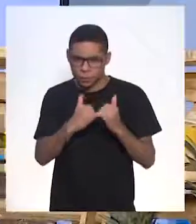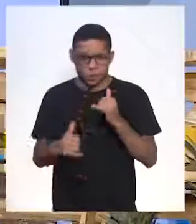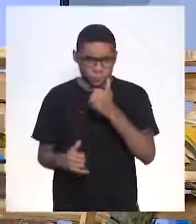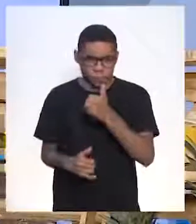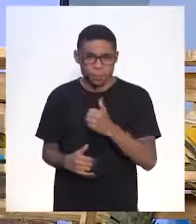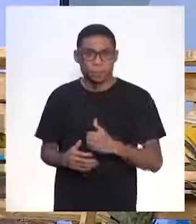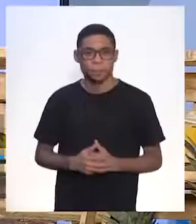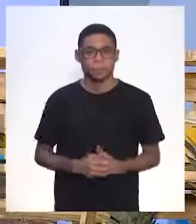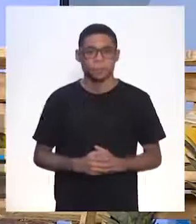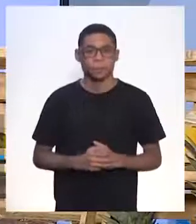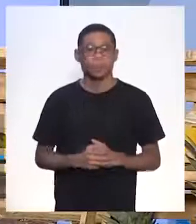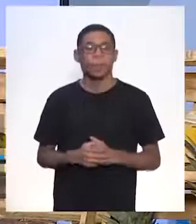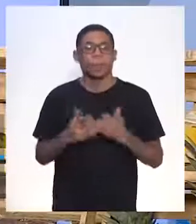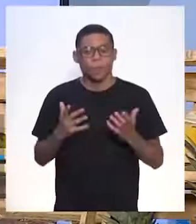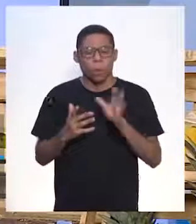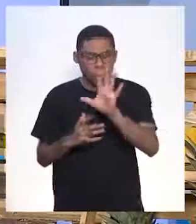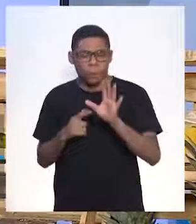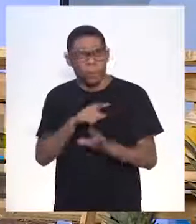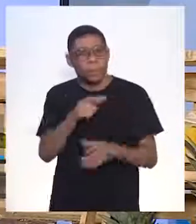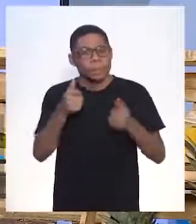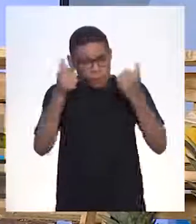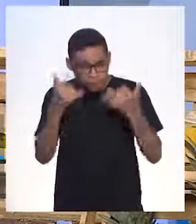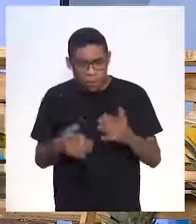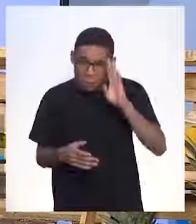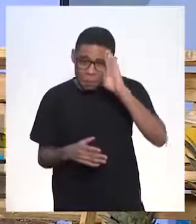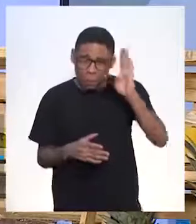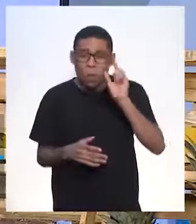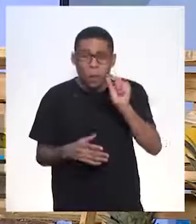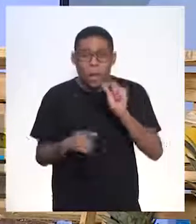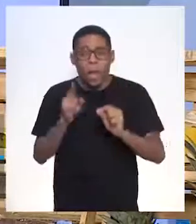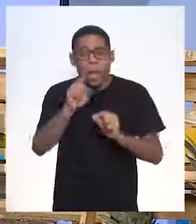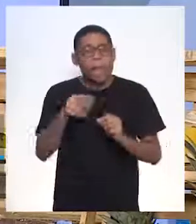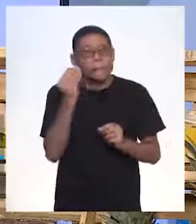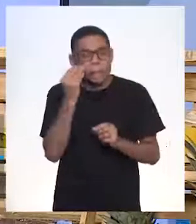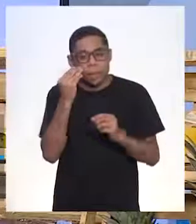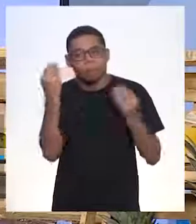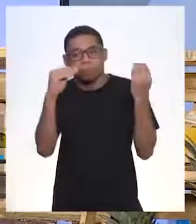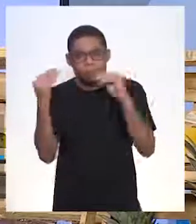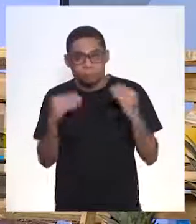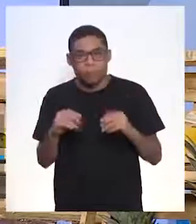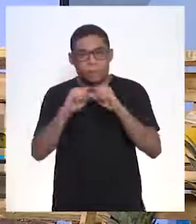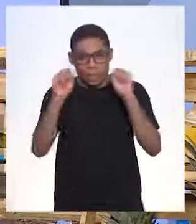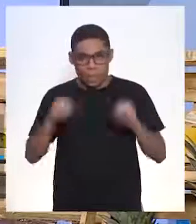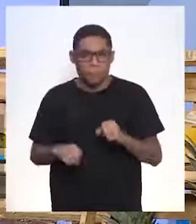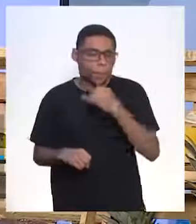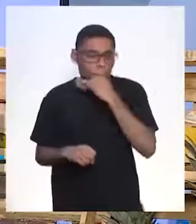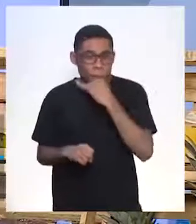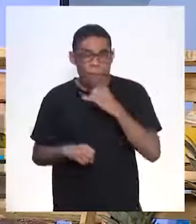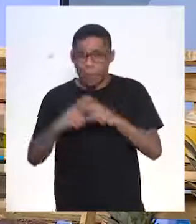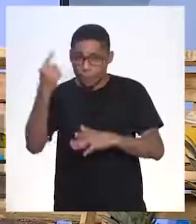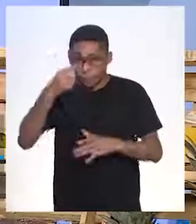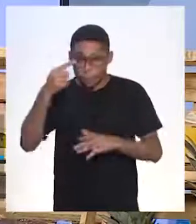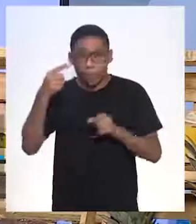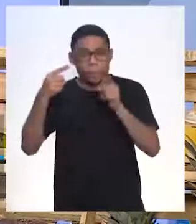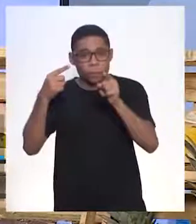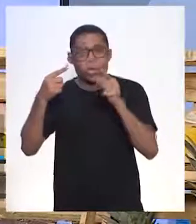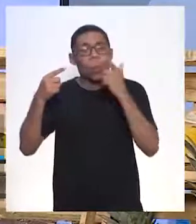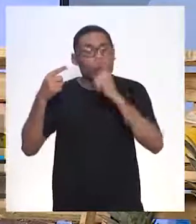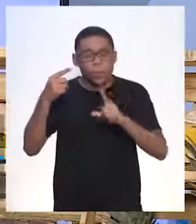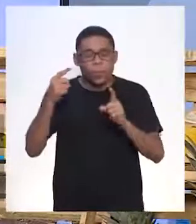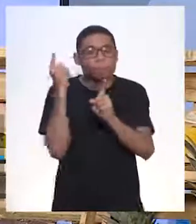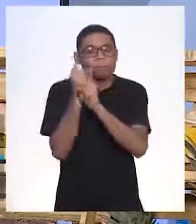quando vocês conseguiram, a ideia, a principal aí é montar o sistema. No caso, na primeira, vocês